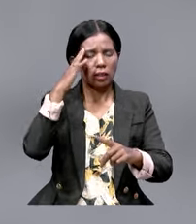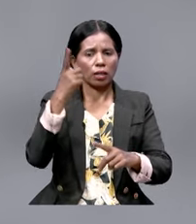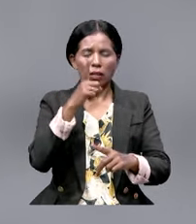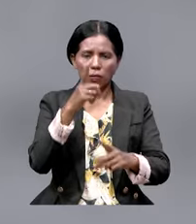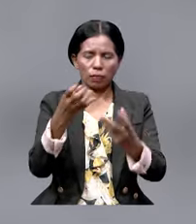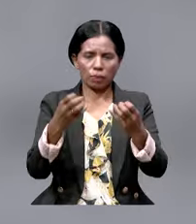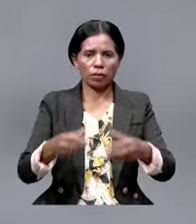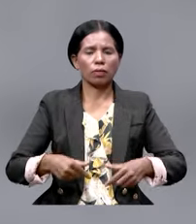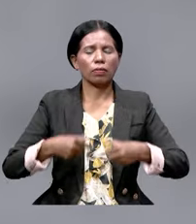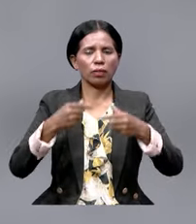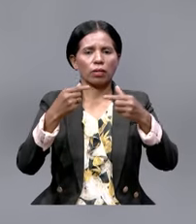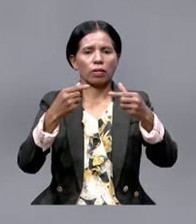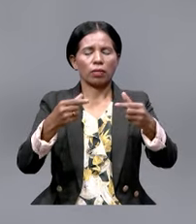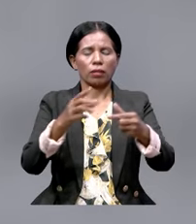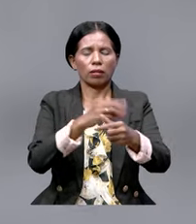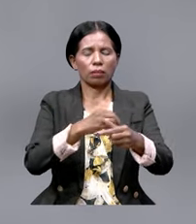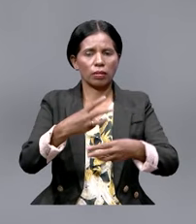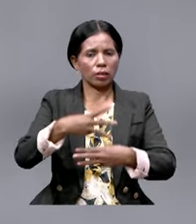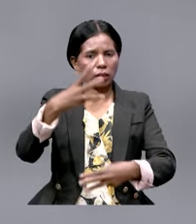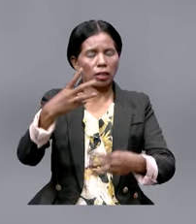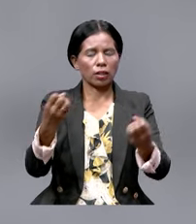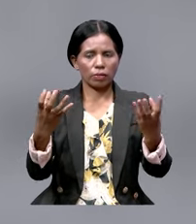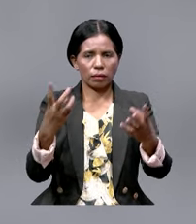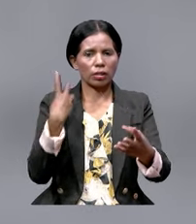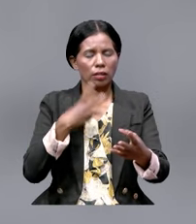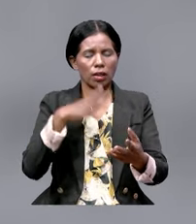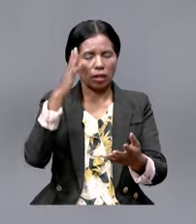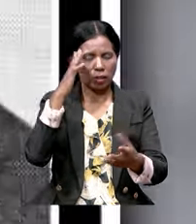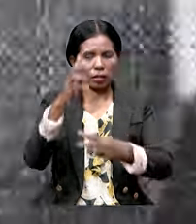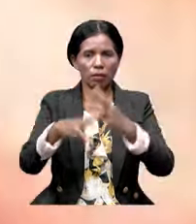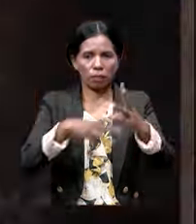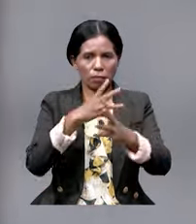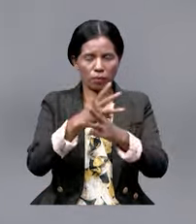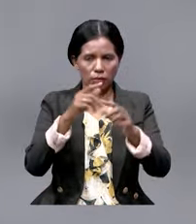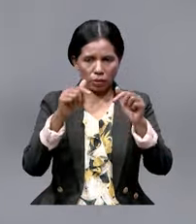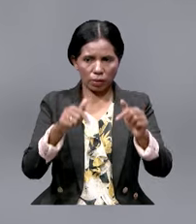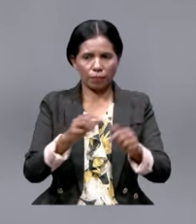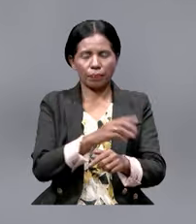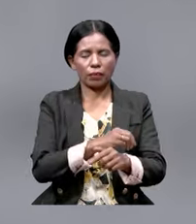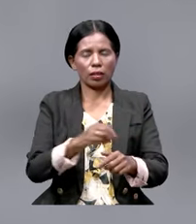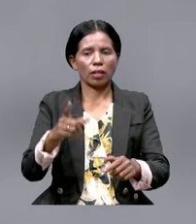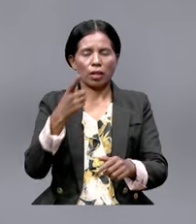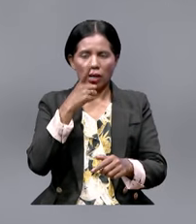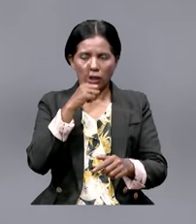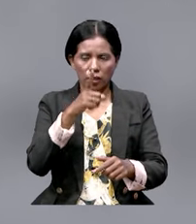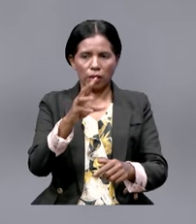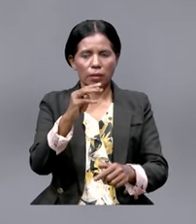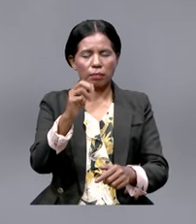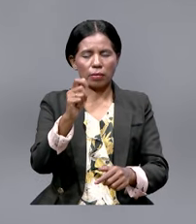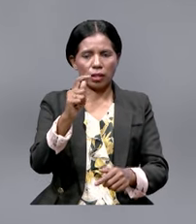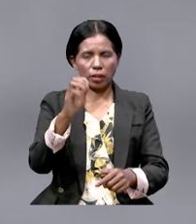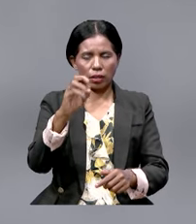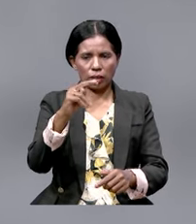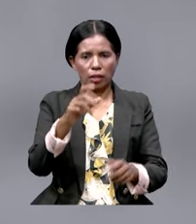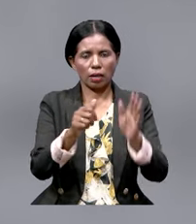se oferecemos zanela oin-oin ato ita entende mundo ne rasi. Filósofo linguagem Martin Heidegger mos